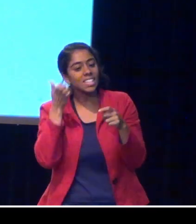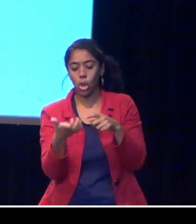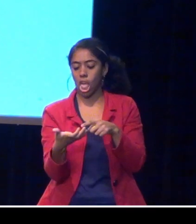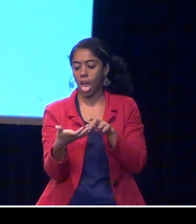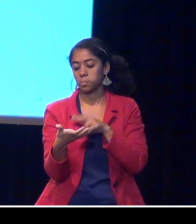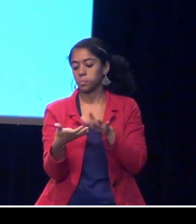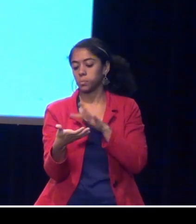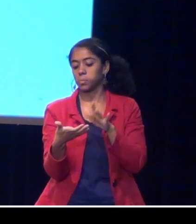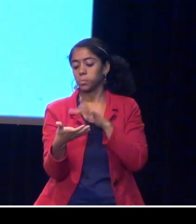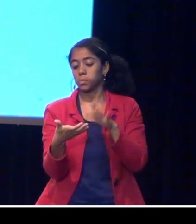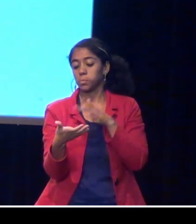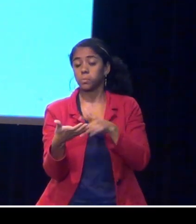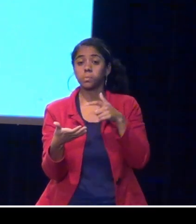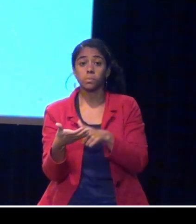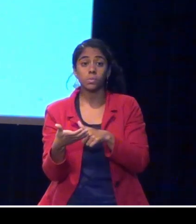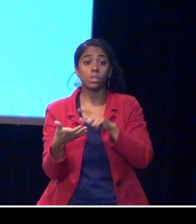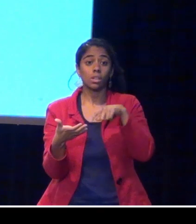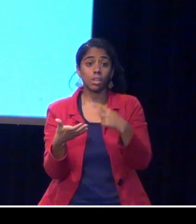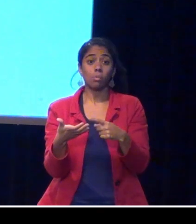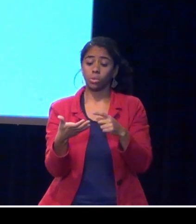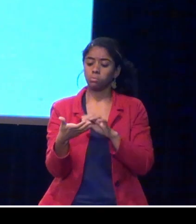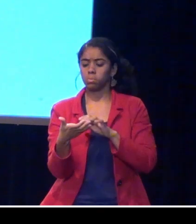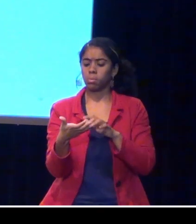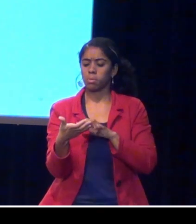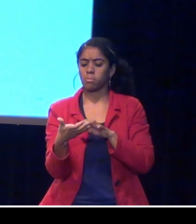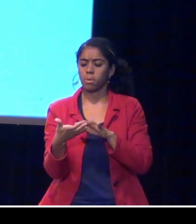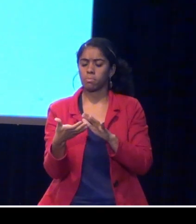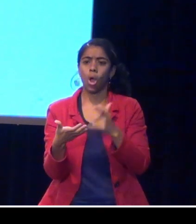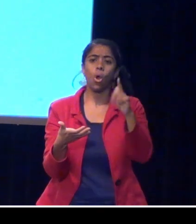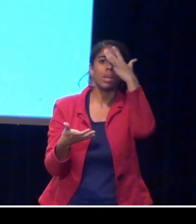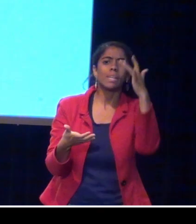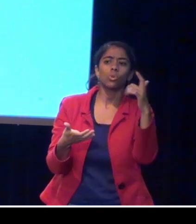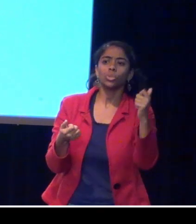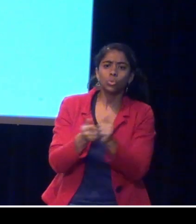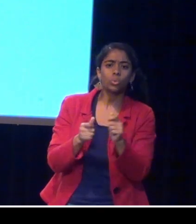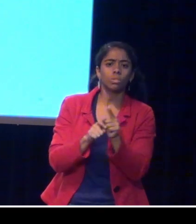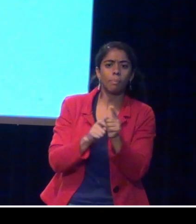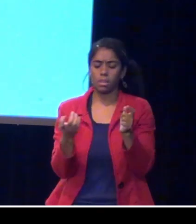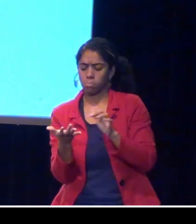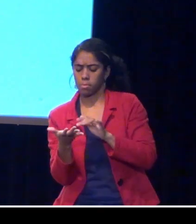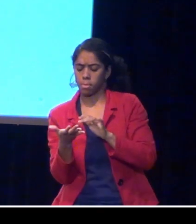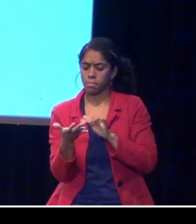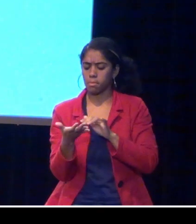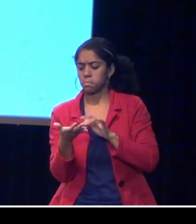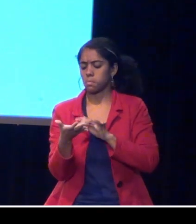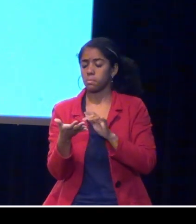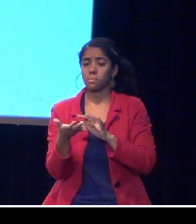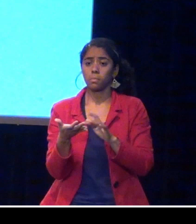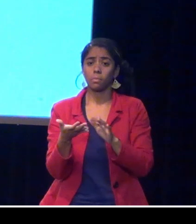texto simultaneamente com a participação de outras pessoas. Então, mudou essa